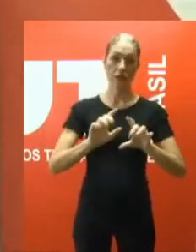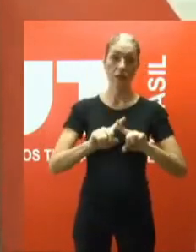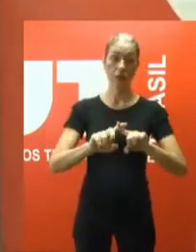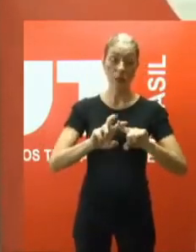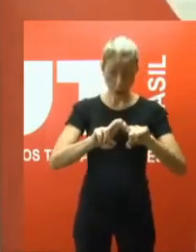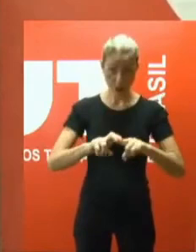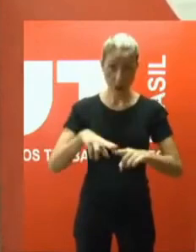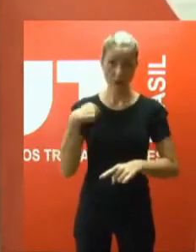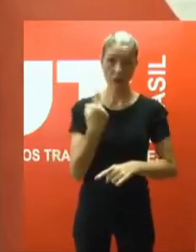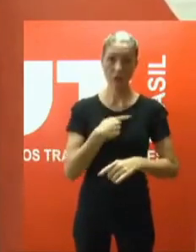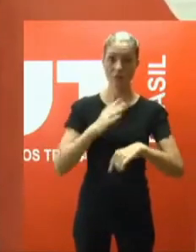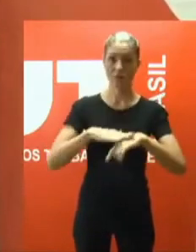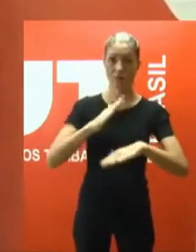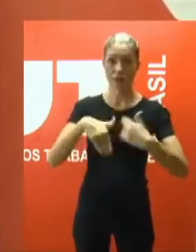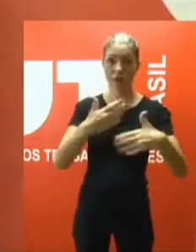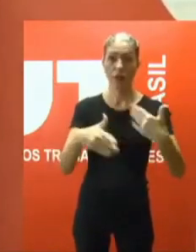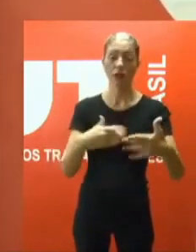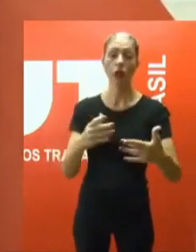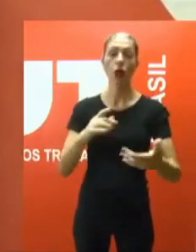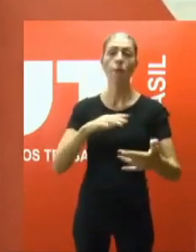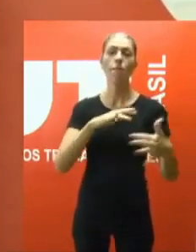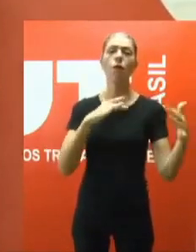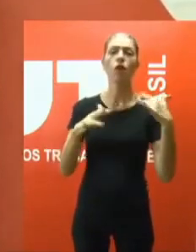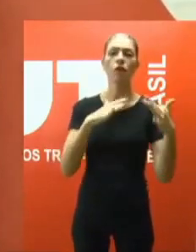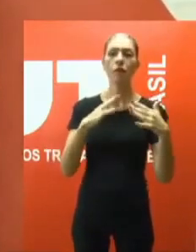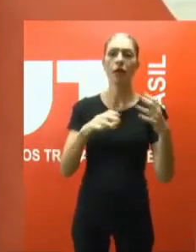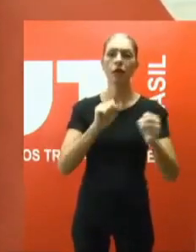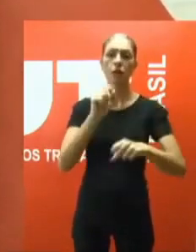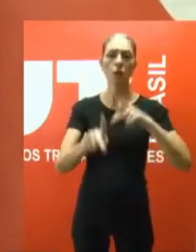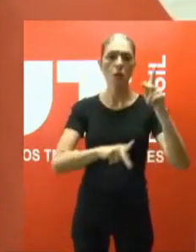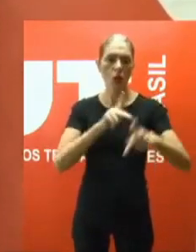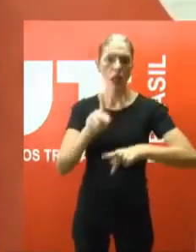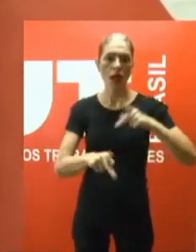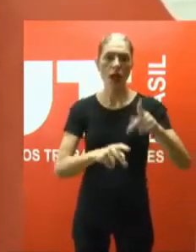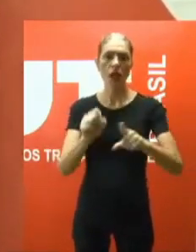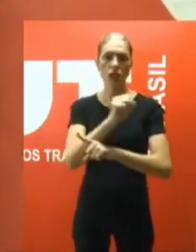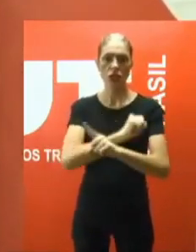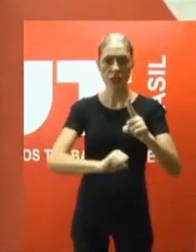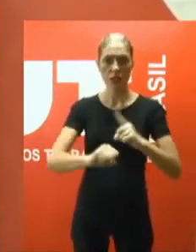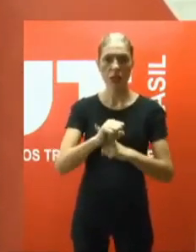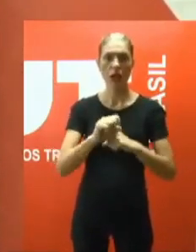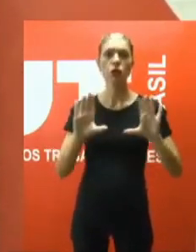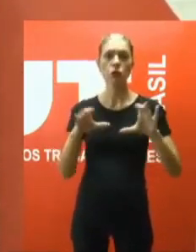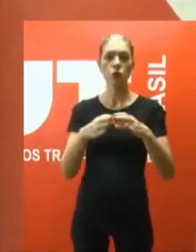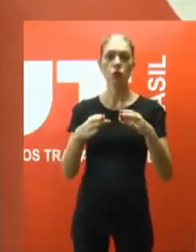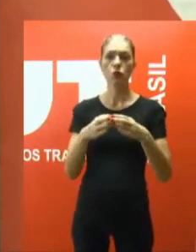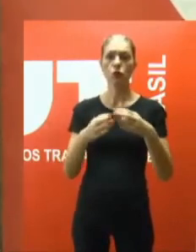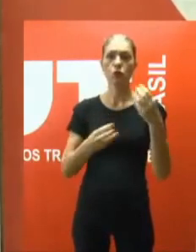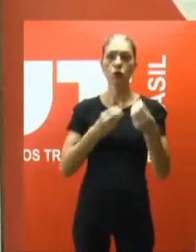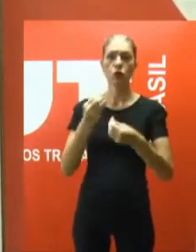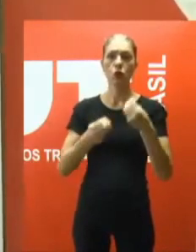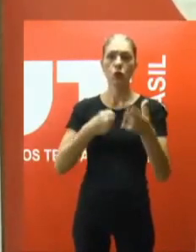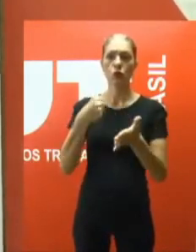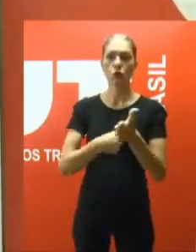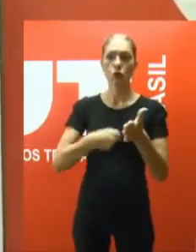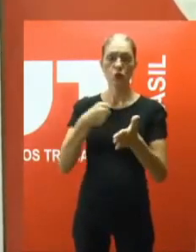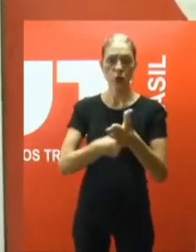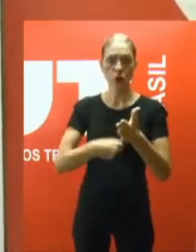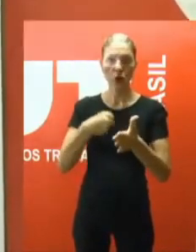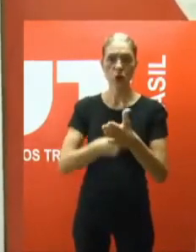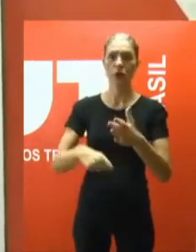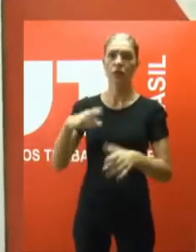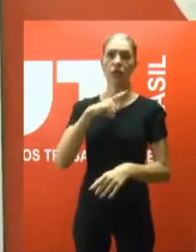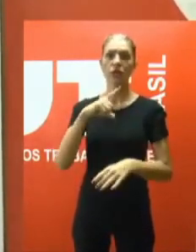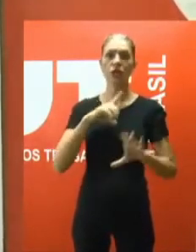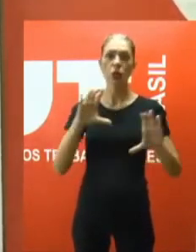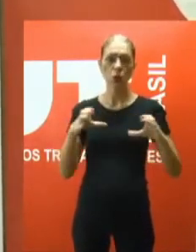estamos desenvolvendo, junto também com os movimentos populares, sociais e populares, os comitês populares de luta. Queremos ter comitês